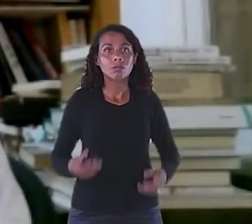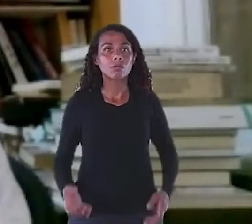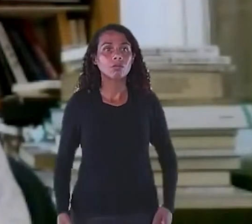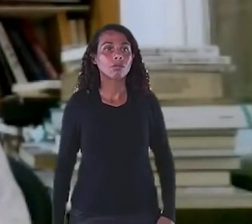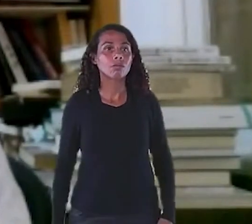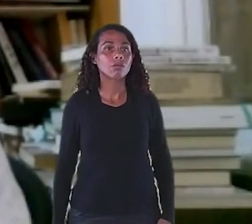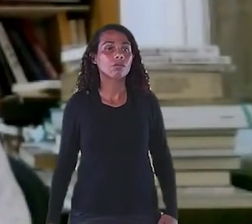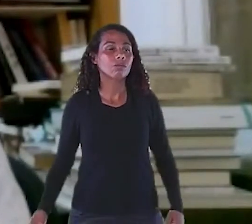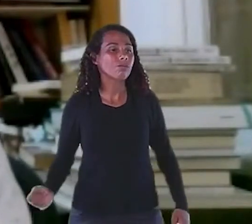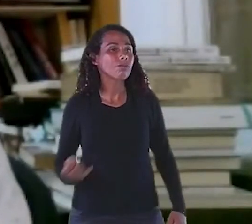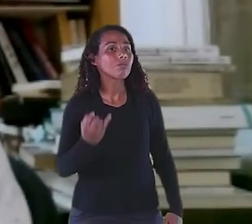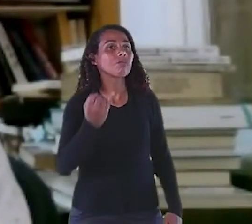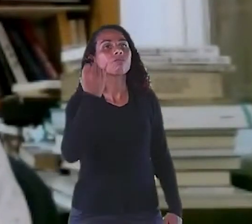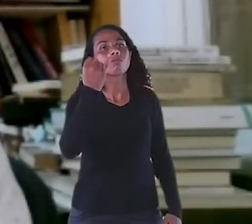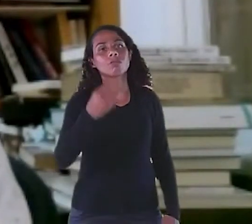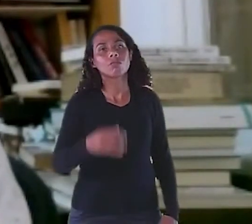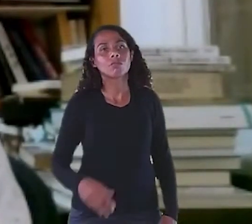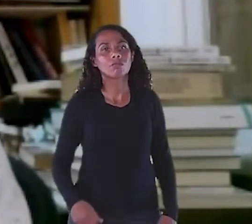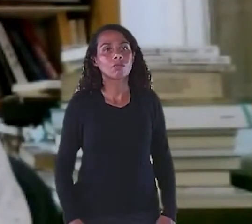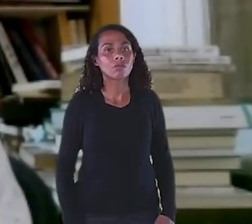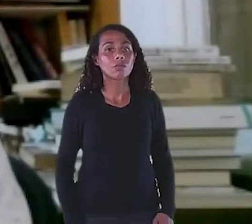Eu sinto que